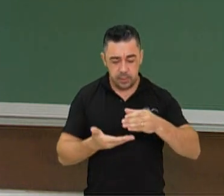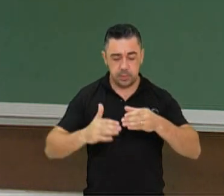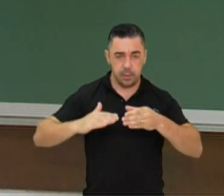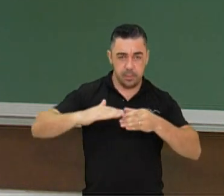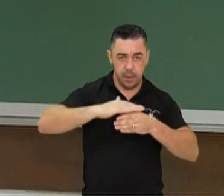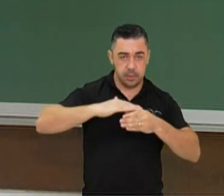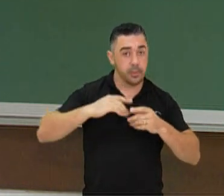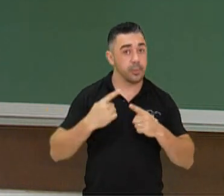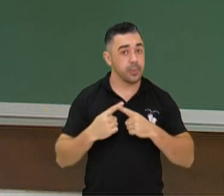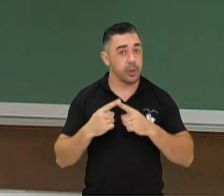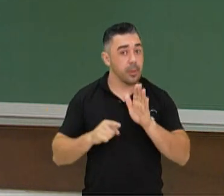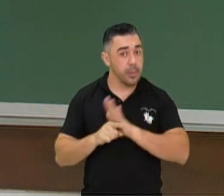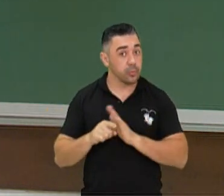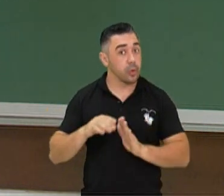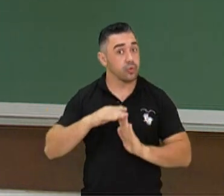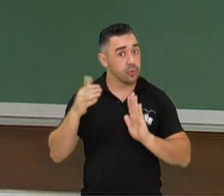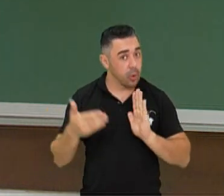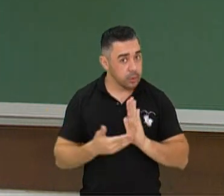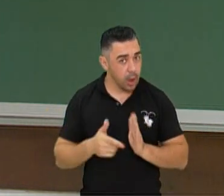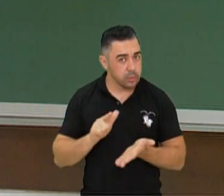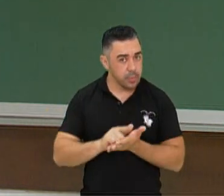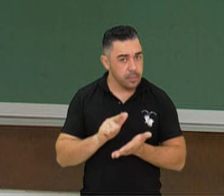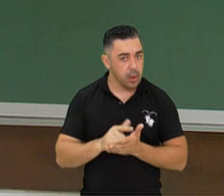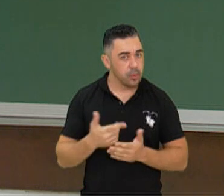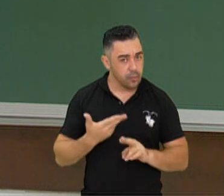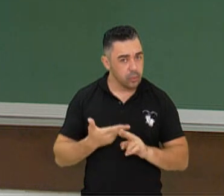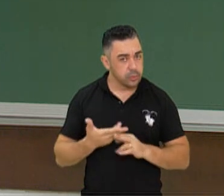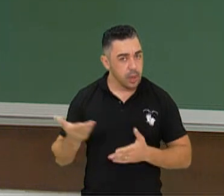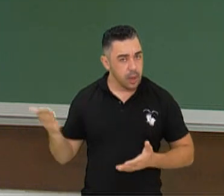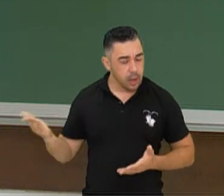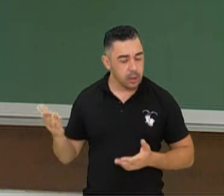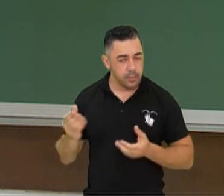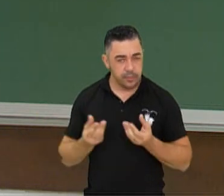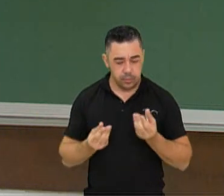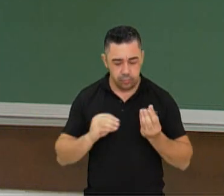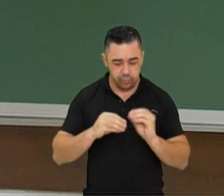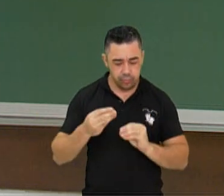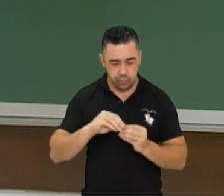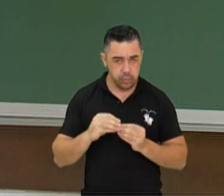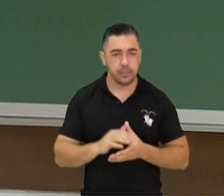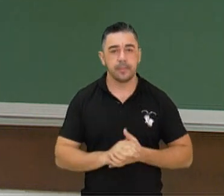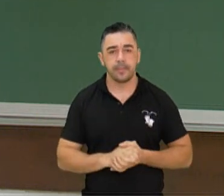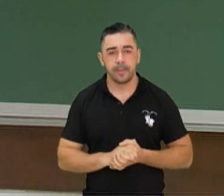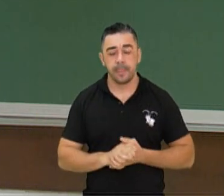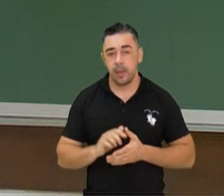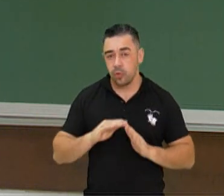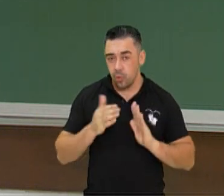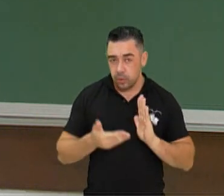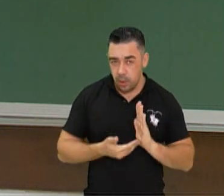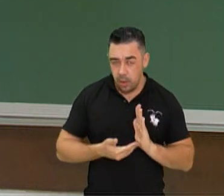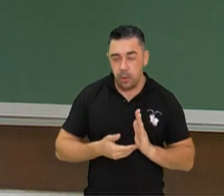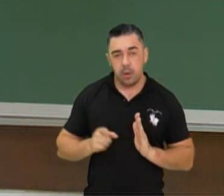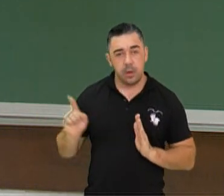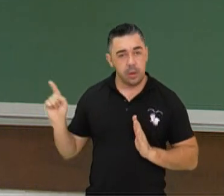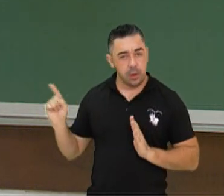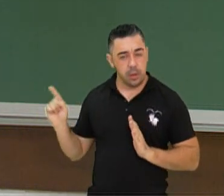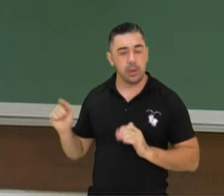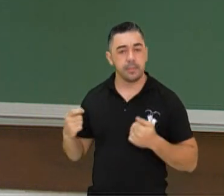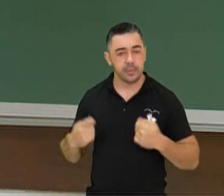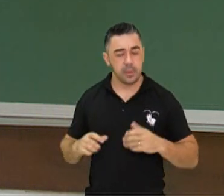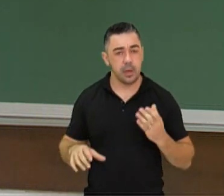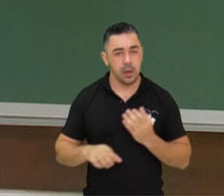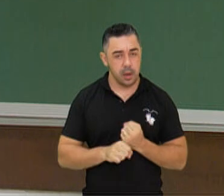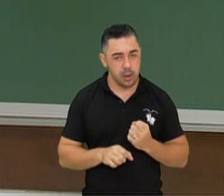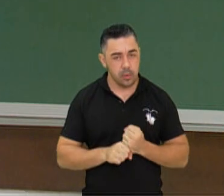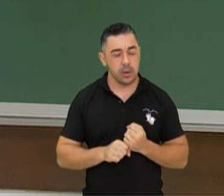qual que é a área total de papel que vai ser usado para embalar esse bombom. Então, se eu estou falando de área total, eu tenho que calcular também